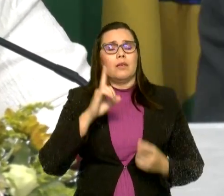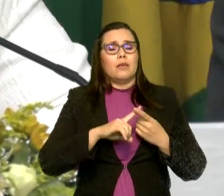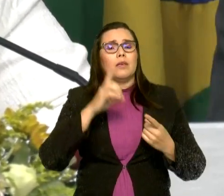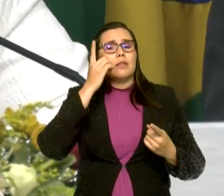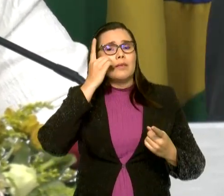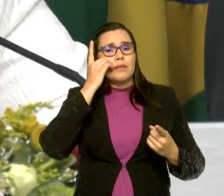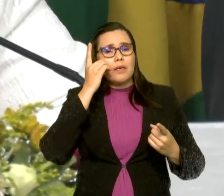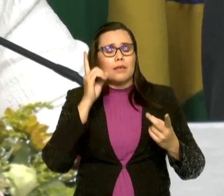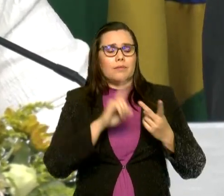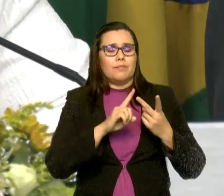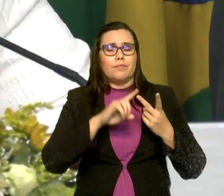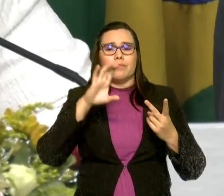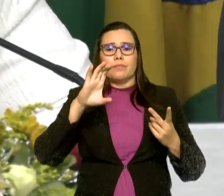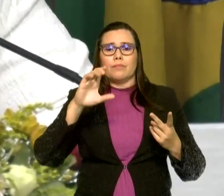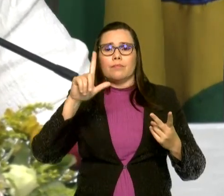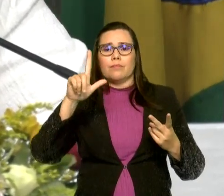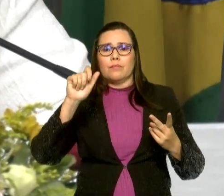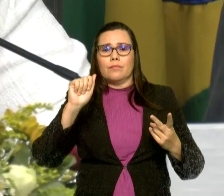Coutinho.